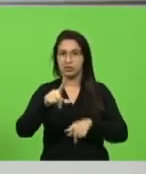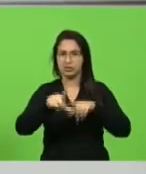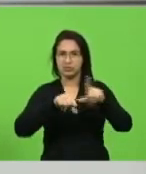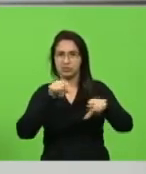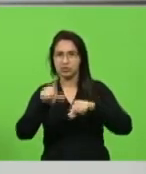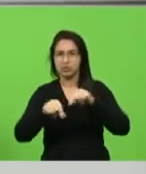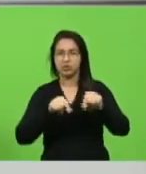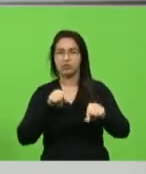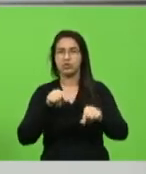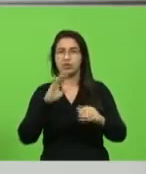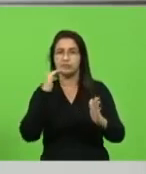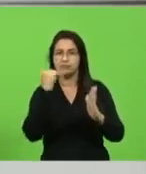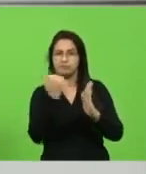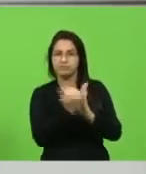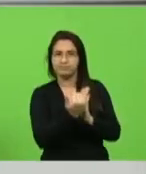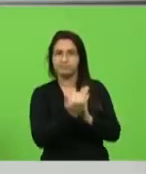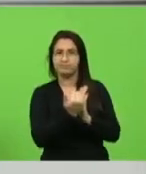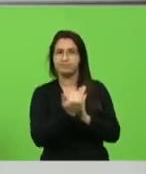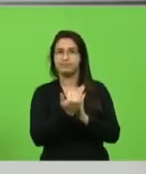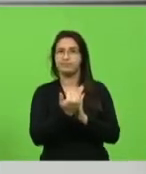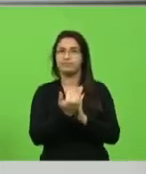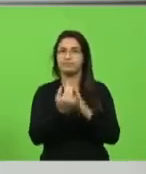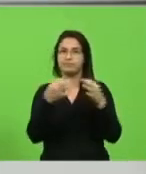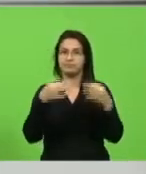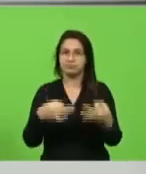social com eles firmado.